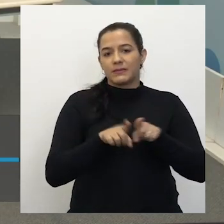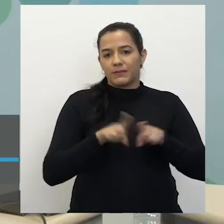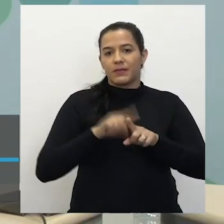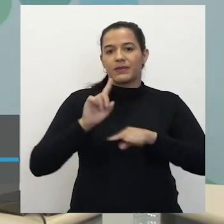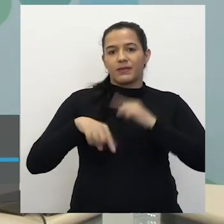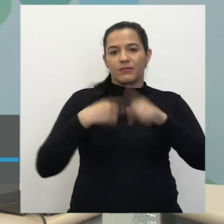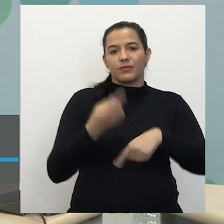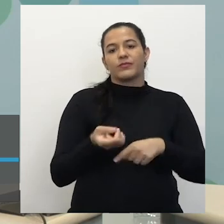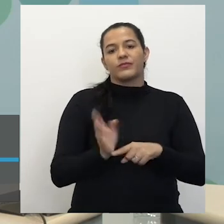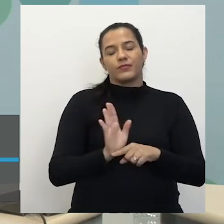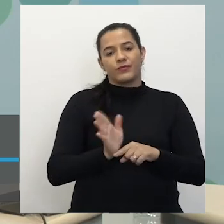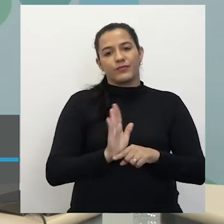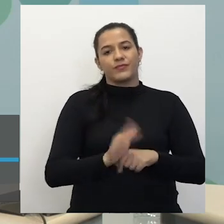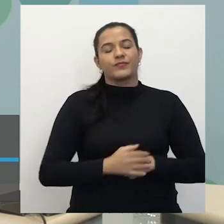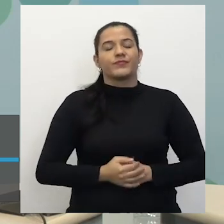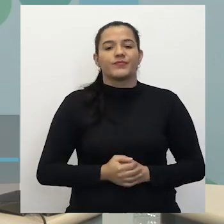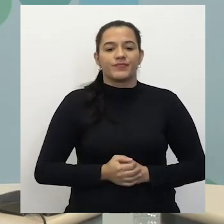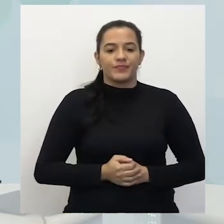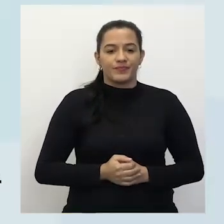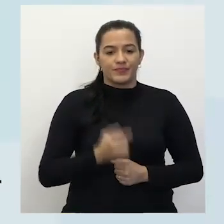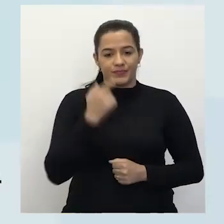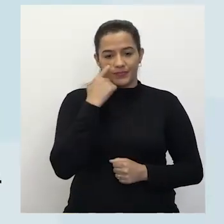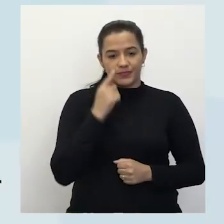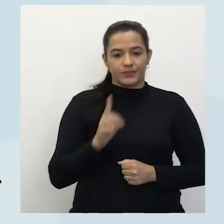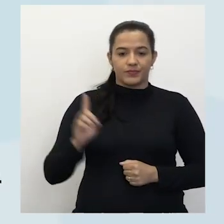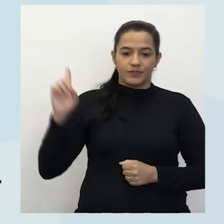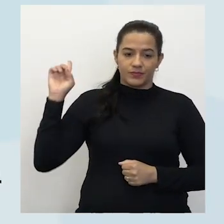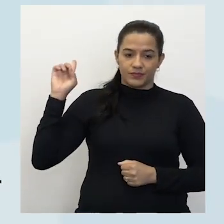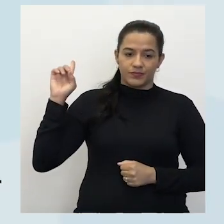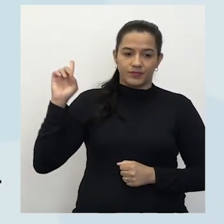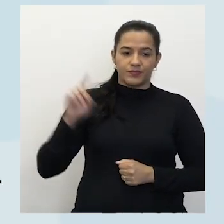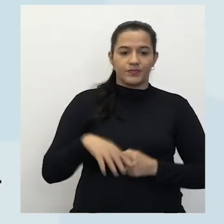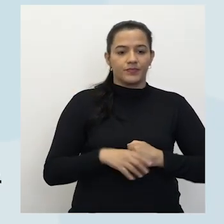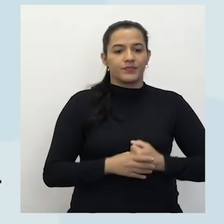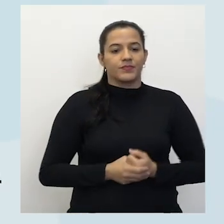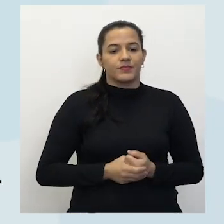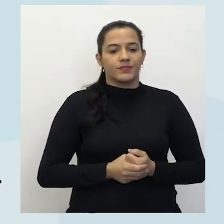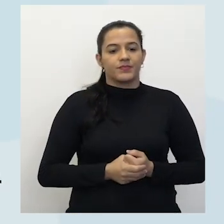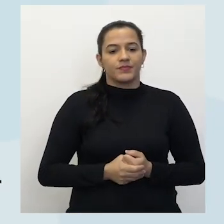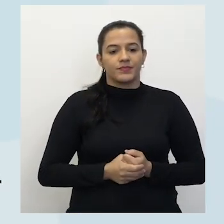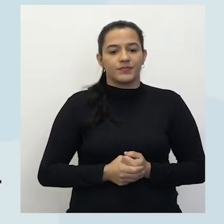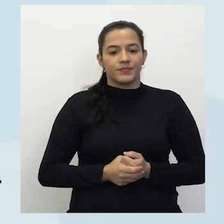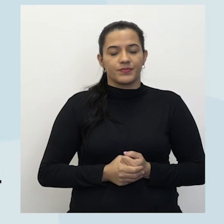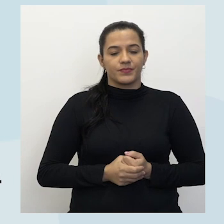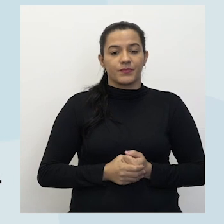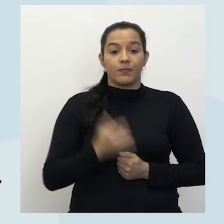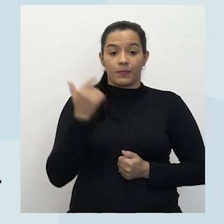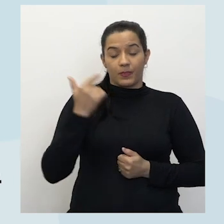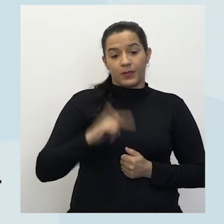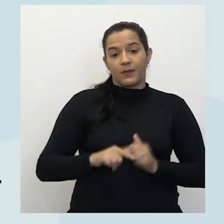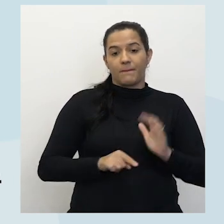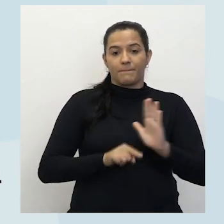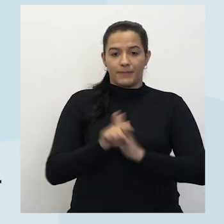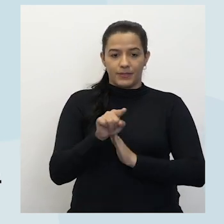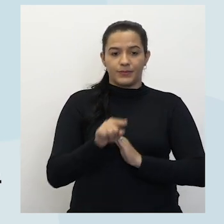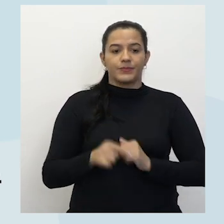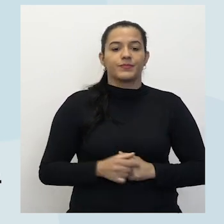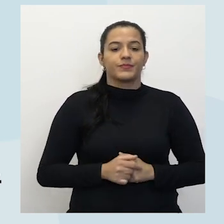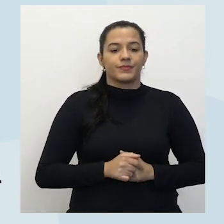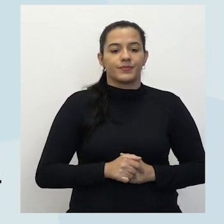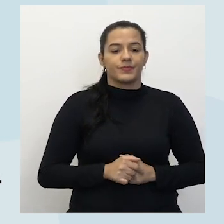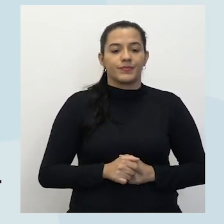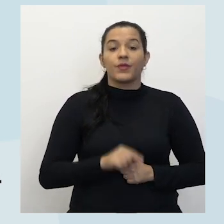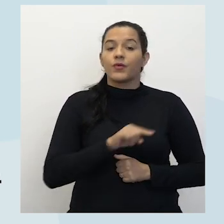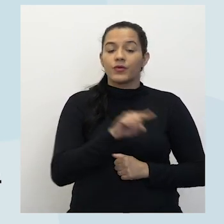bacana. Olha, gente, aí, na tela. Agora vai ser polêmica. Opa! Pergunta, Mauro. O que você achou